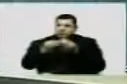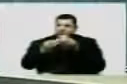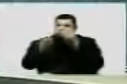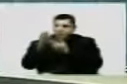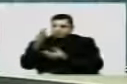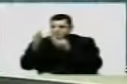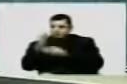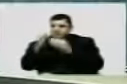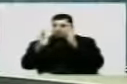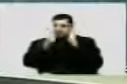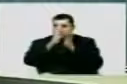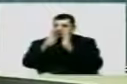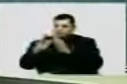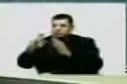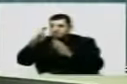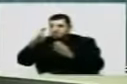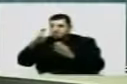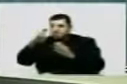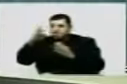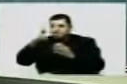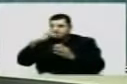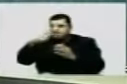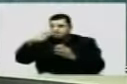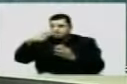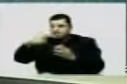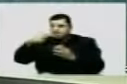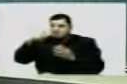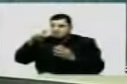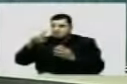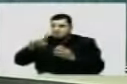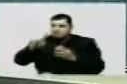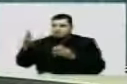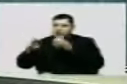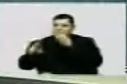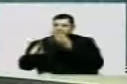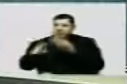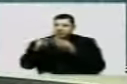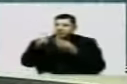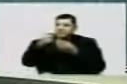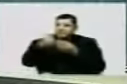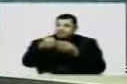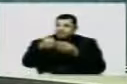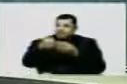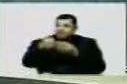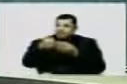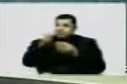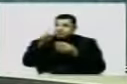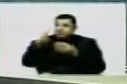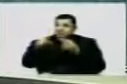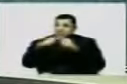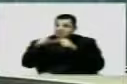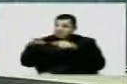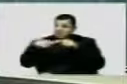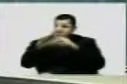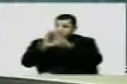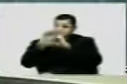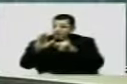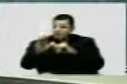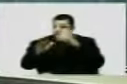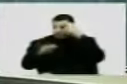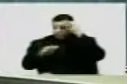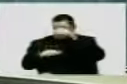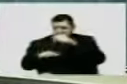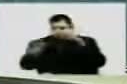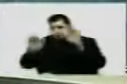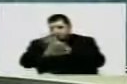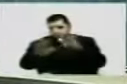uma perda na ordem de 5 bilhões 250 mil reais, apenas com essa medida. Eu não